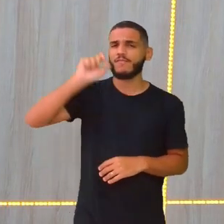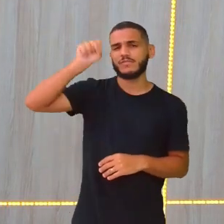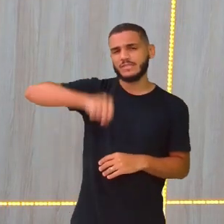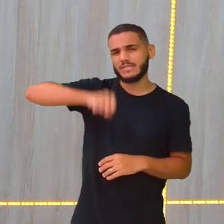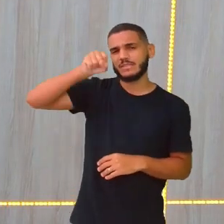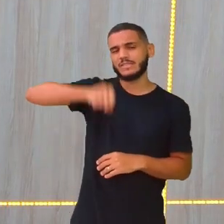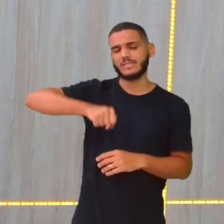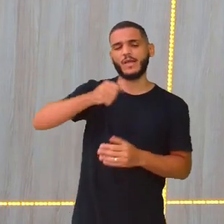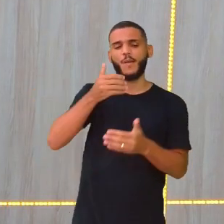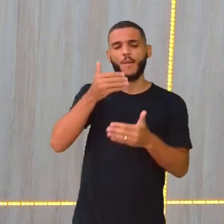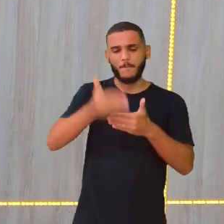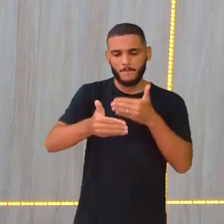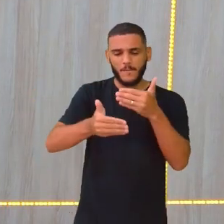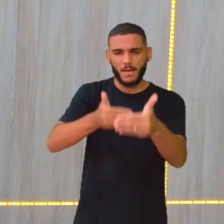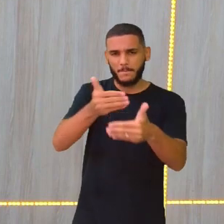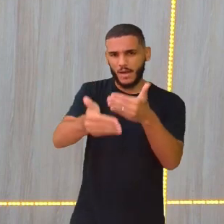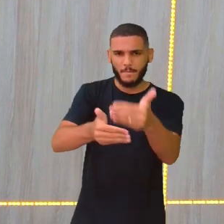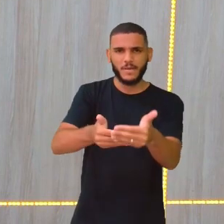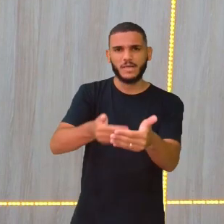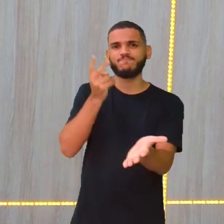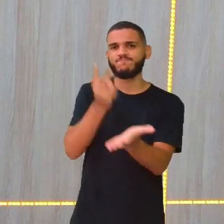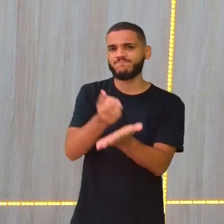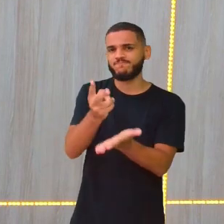de manutenção dessas pessoas